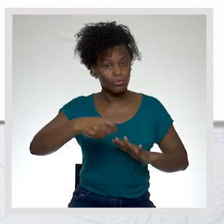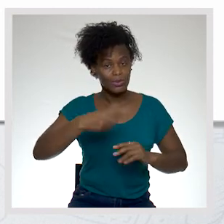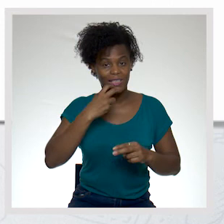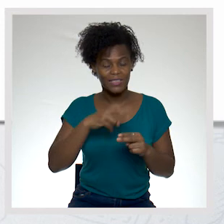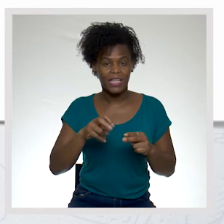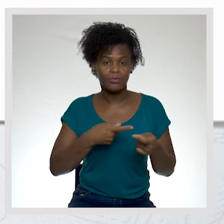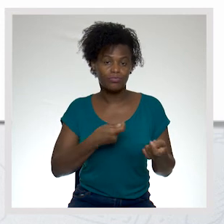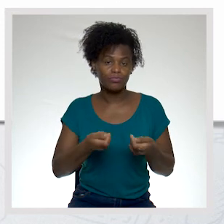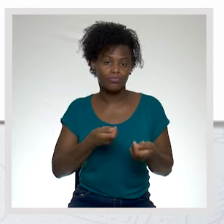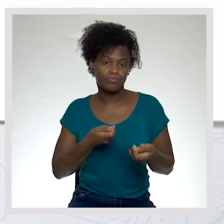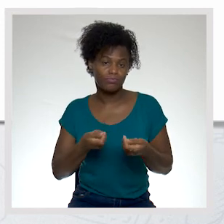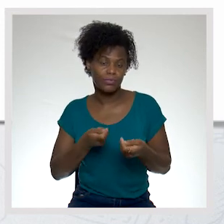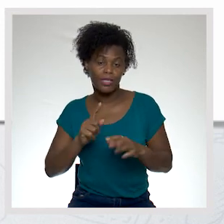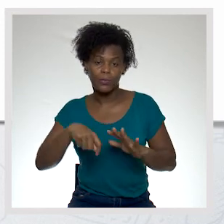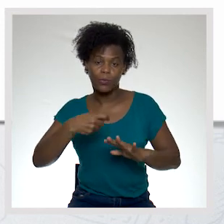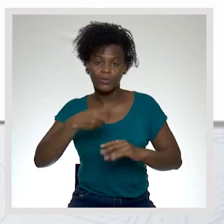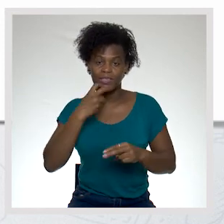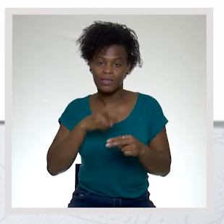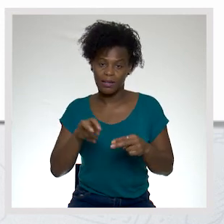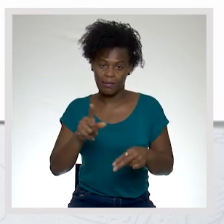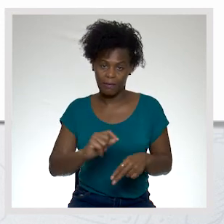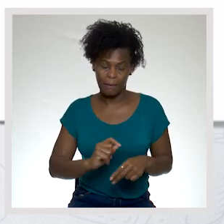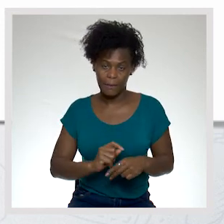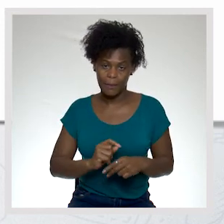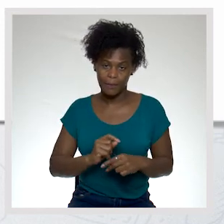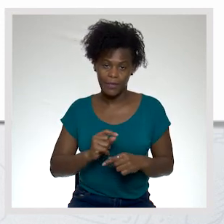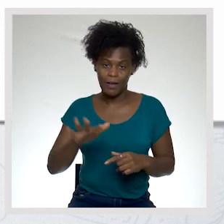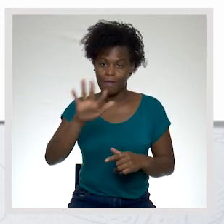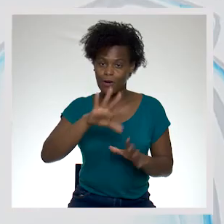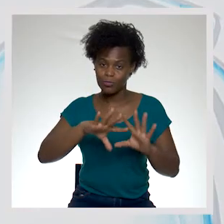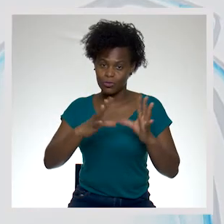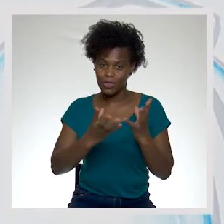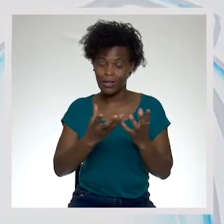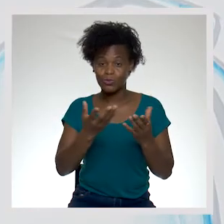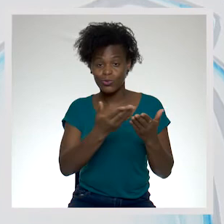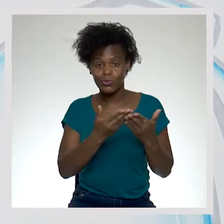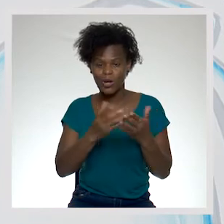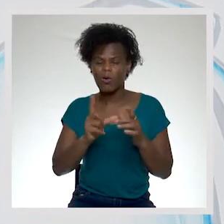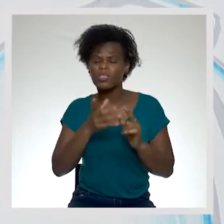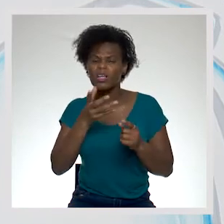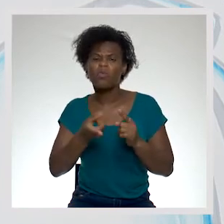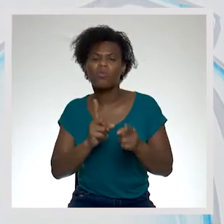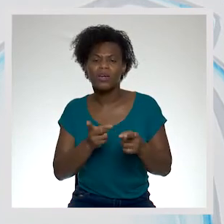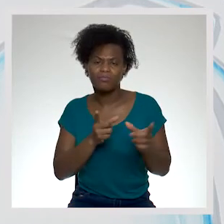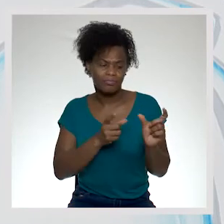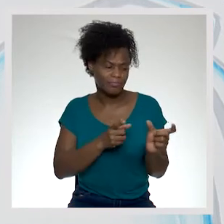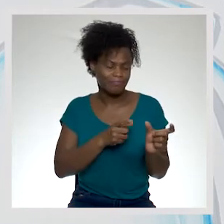recursos energéticos e gestão dos recursos energéticos. De uma forma geral, estudamos o